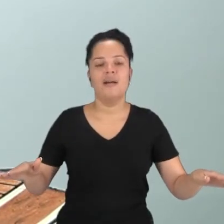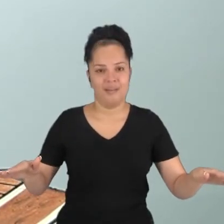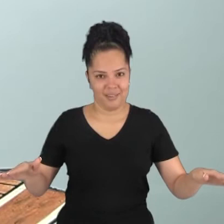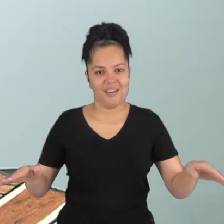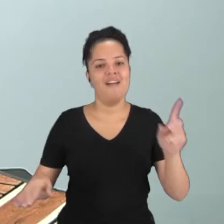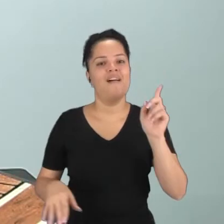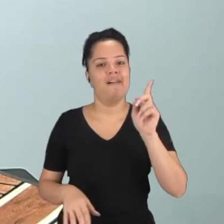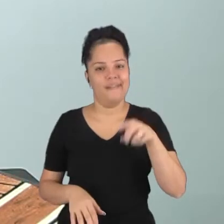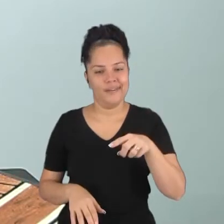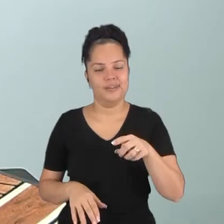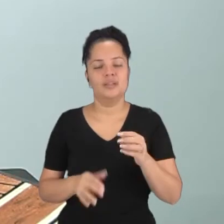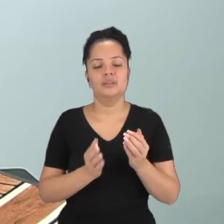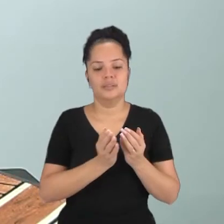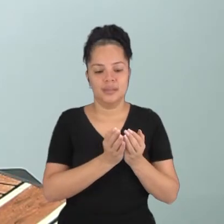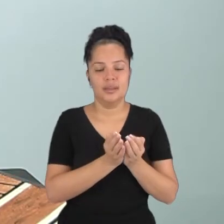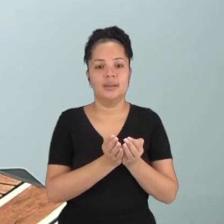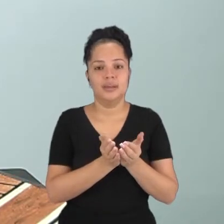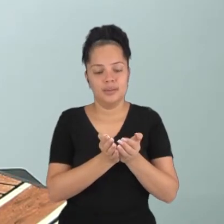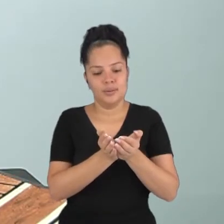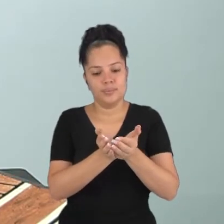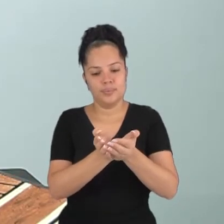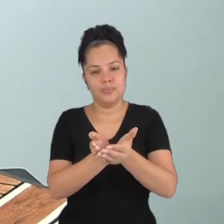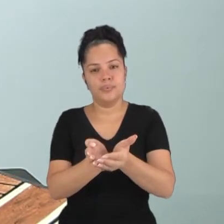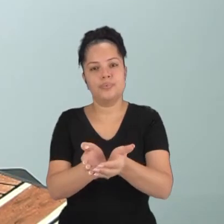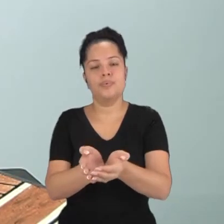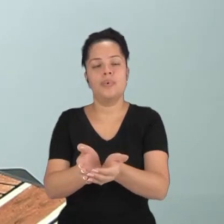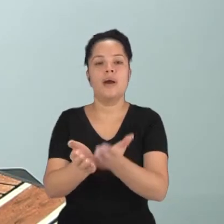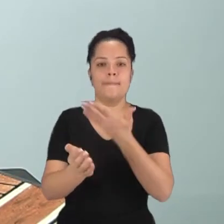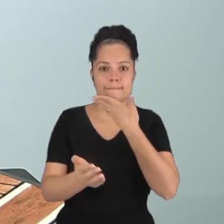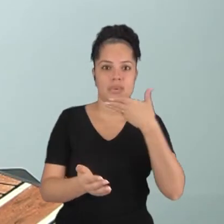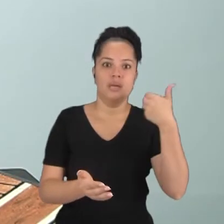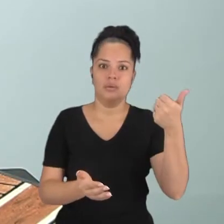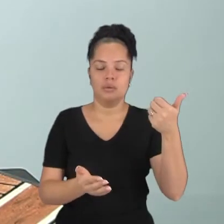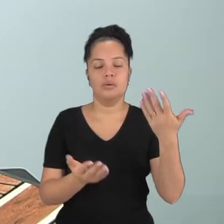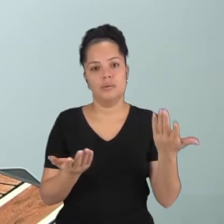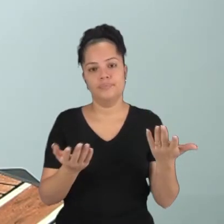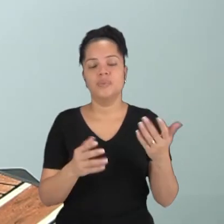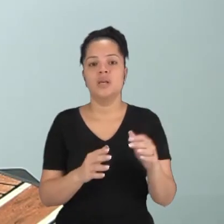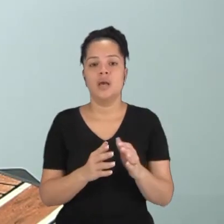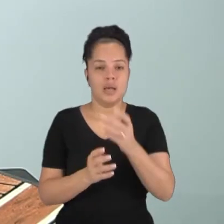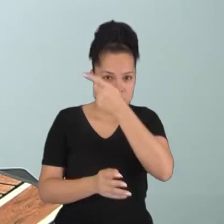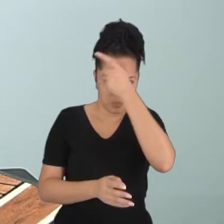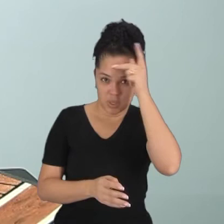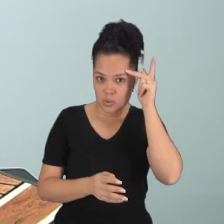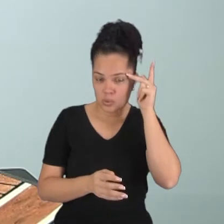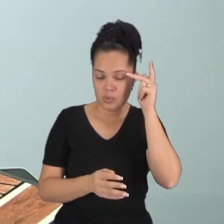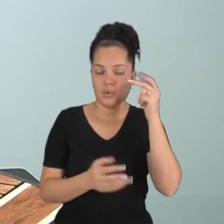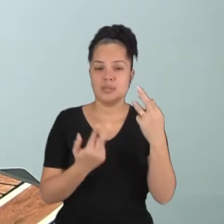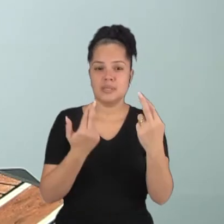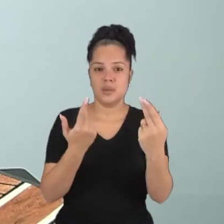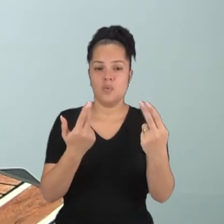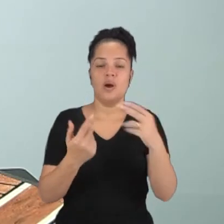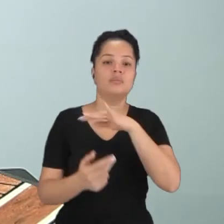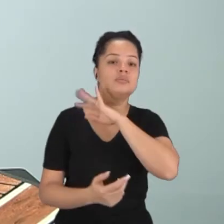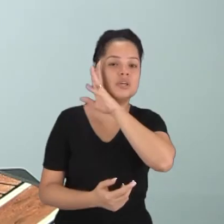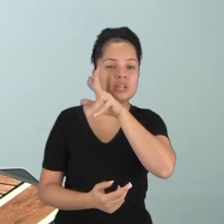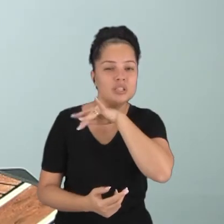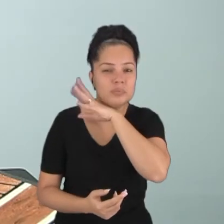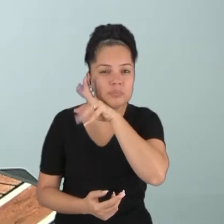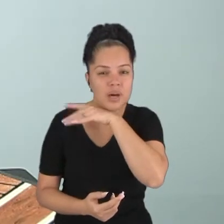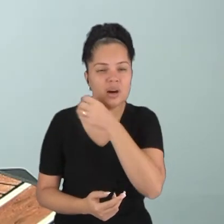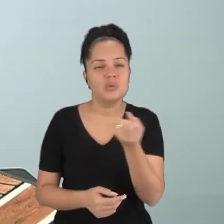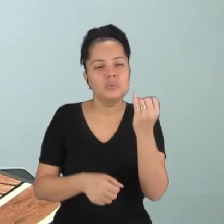mesmo. Então, as pessoas eram tratadas como animais, né? Morreu ou está